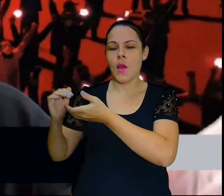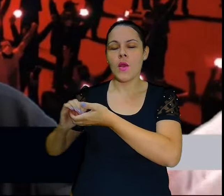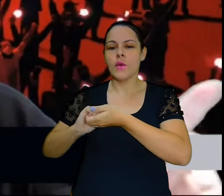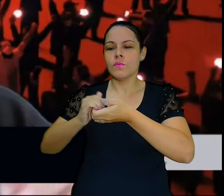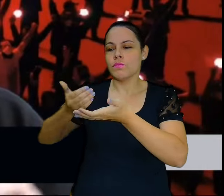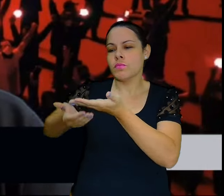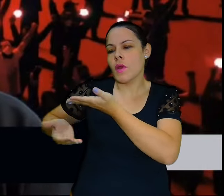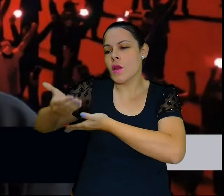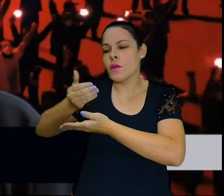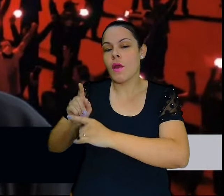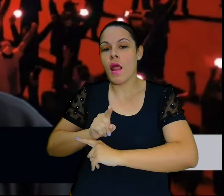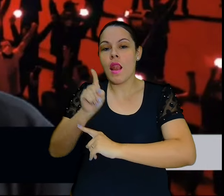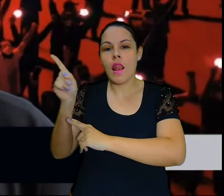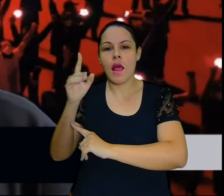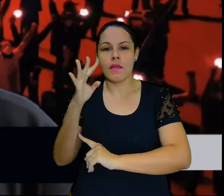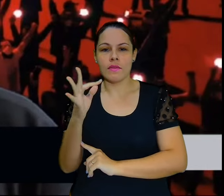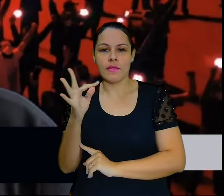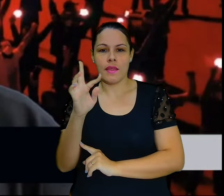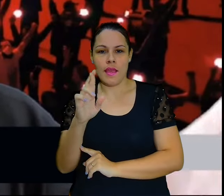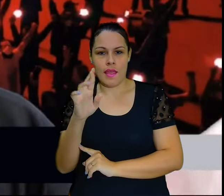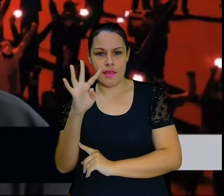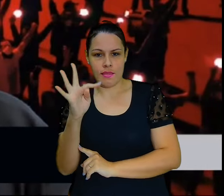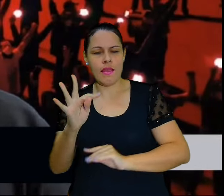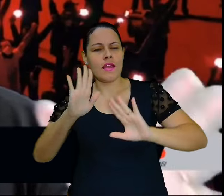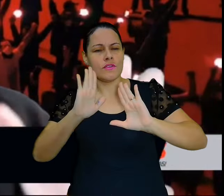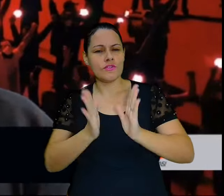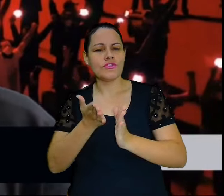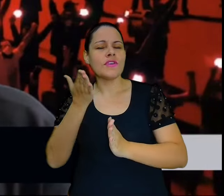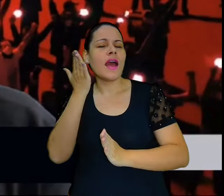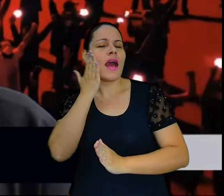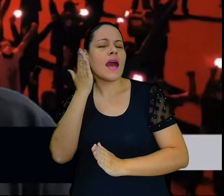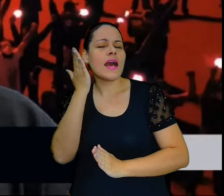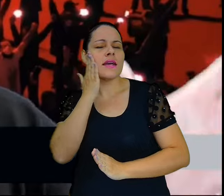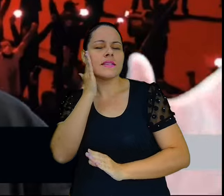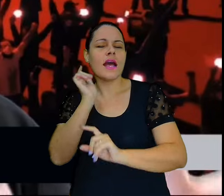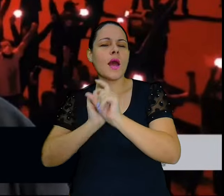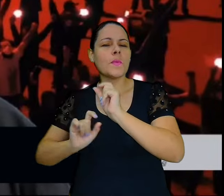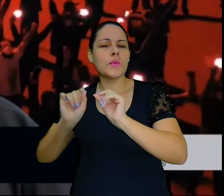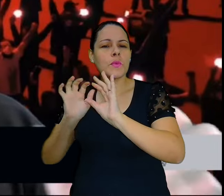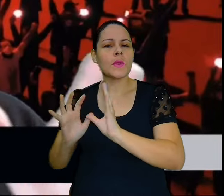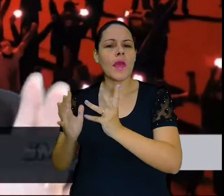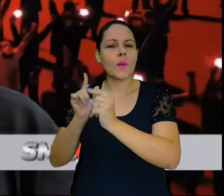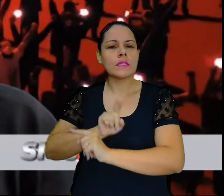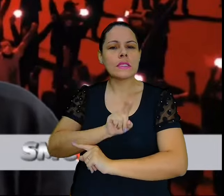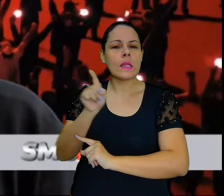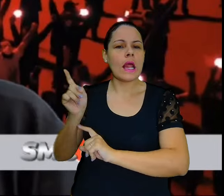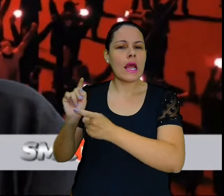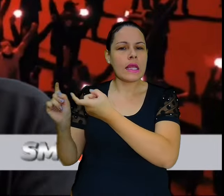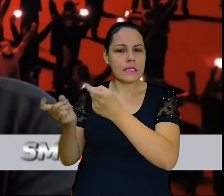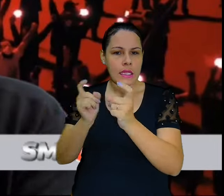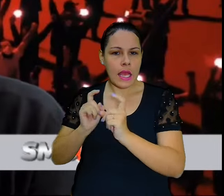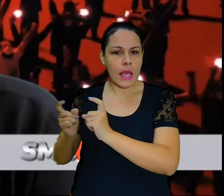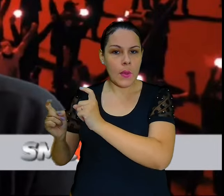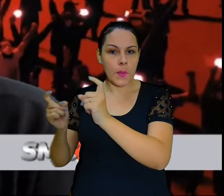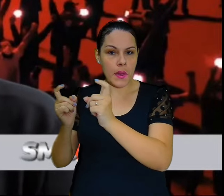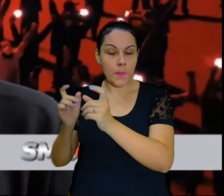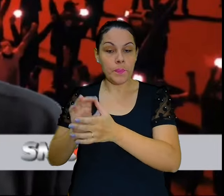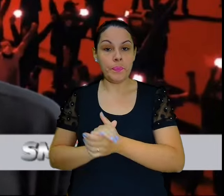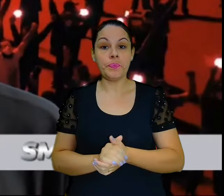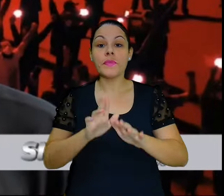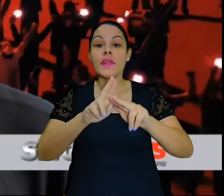lá no Tribunal Regional do Trabalho já deve estar sabendo qual é que foi o desfecho daquela